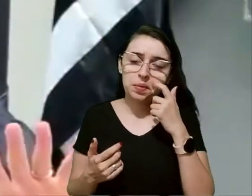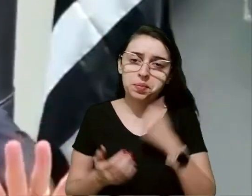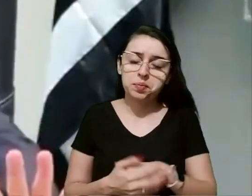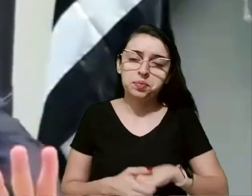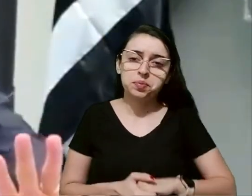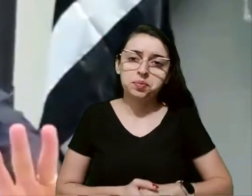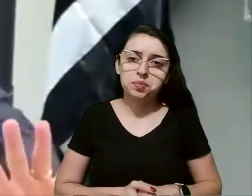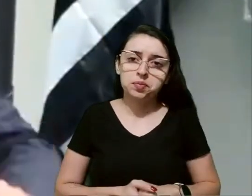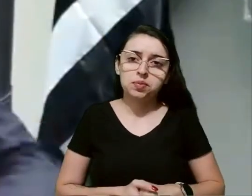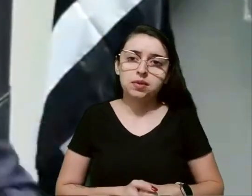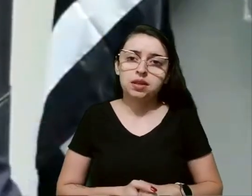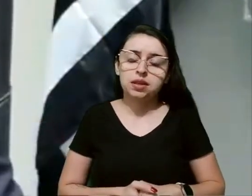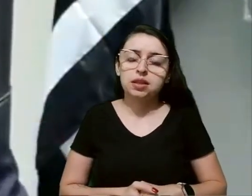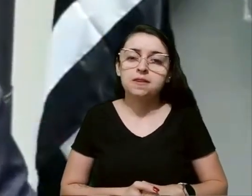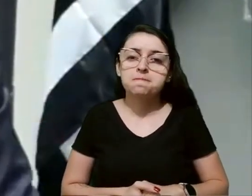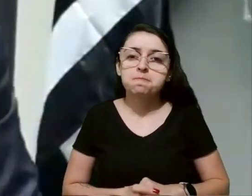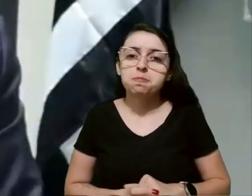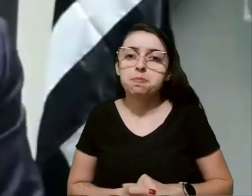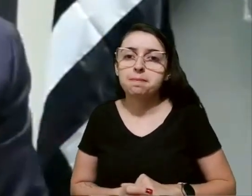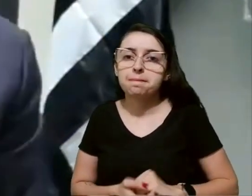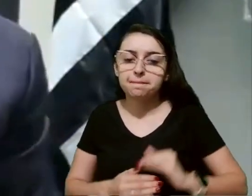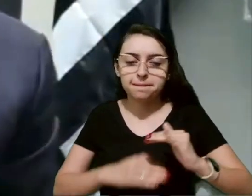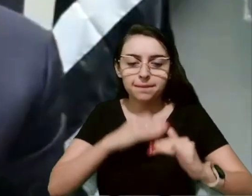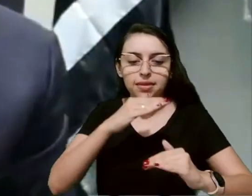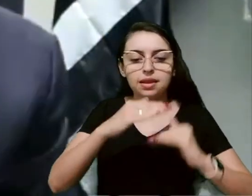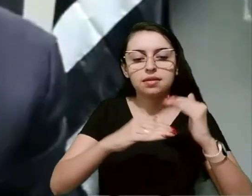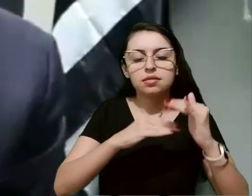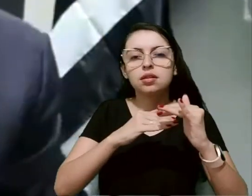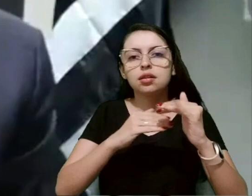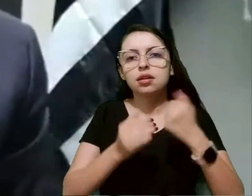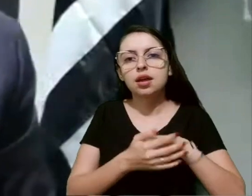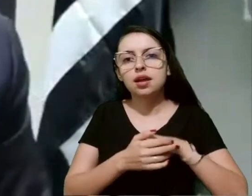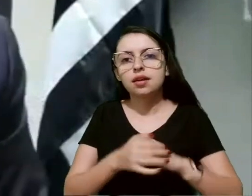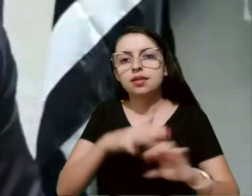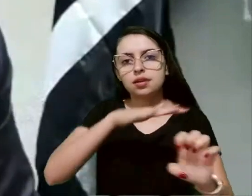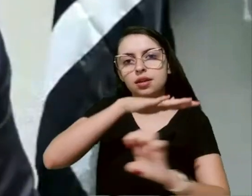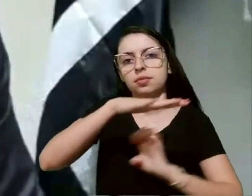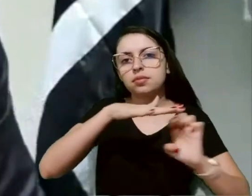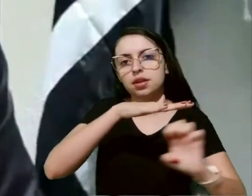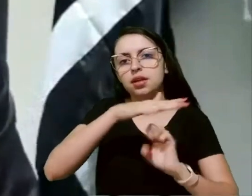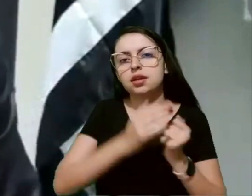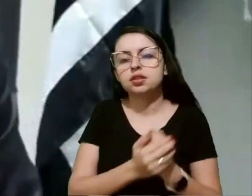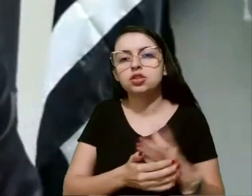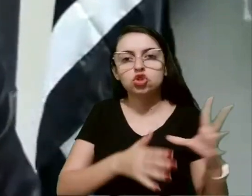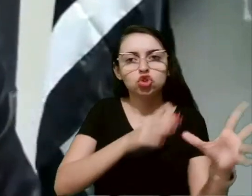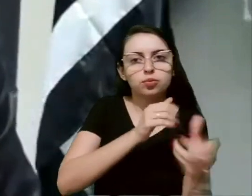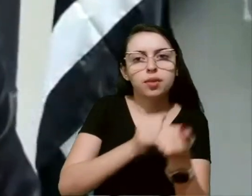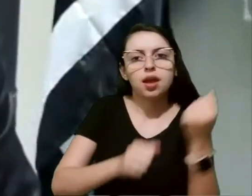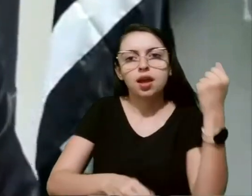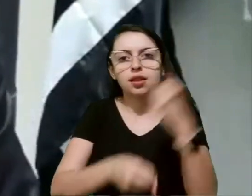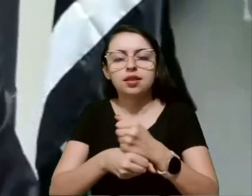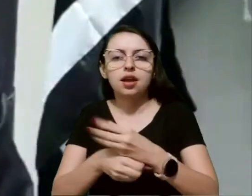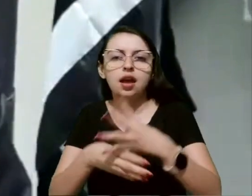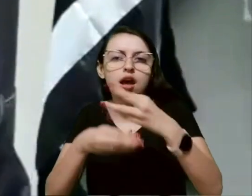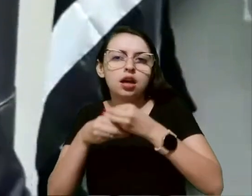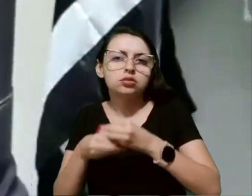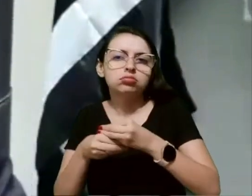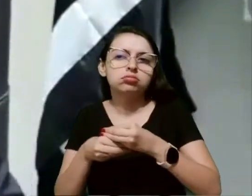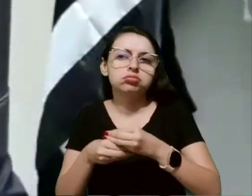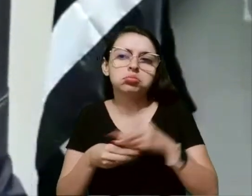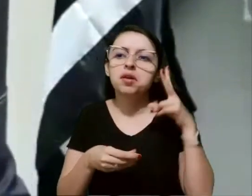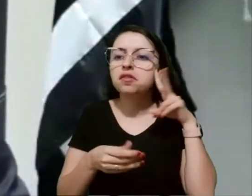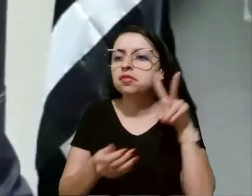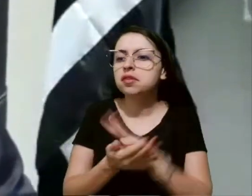de prompt, a linguagem jurídica, passando por qualquer processo, qualquer empresa dessas que faz raspagem de dados no tribunal para poder detectar